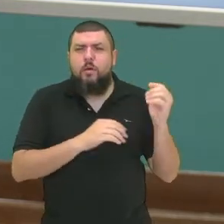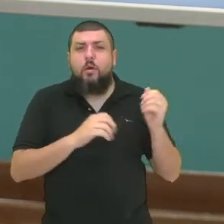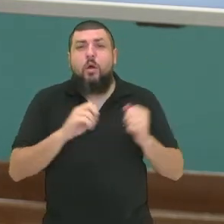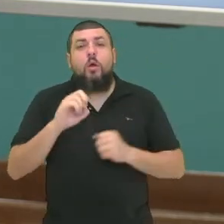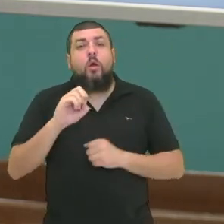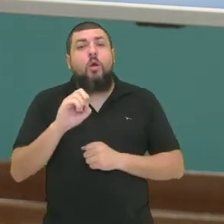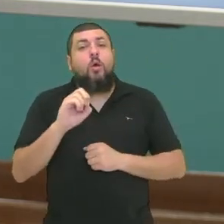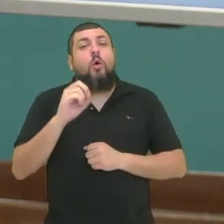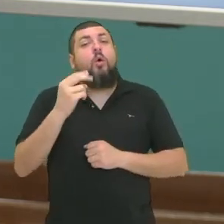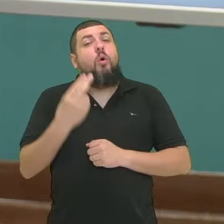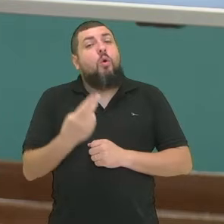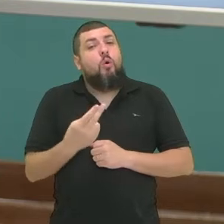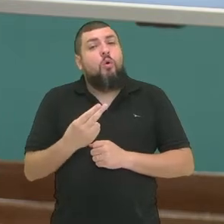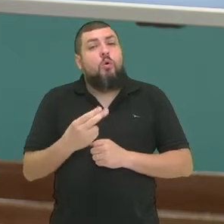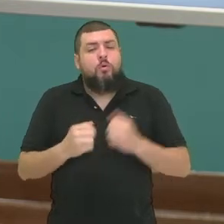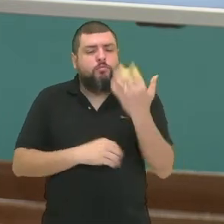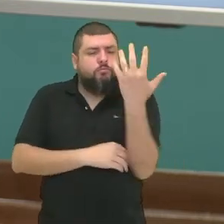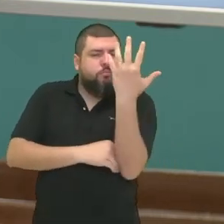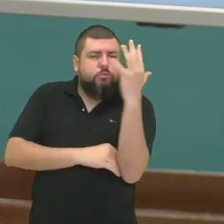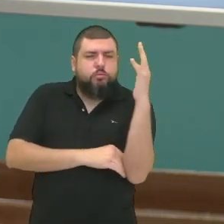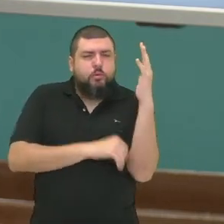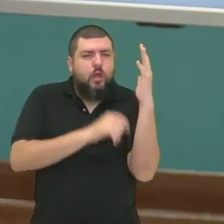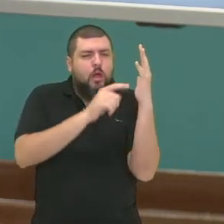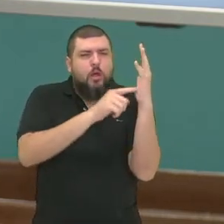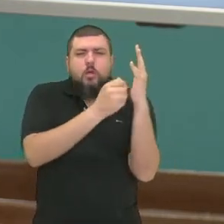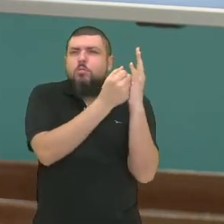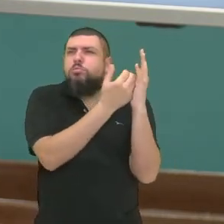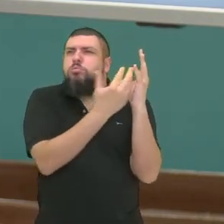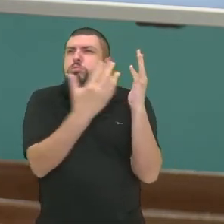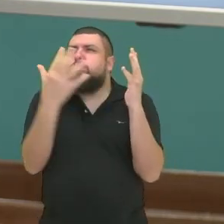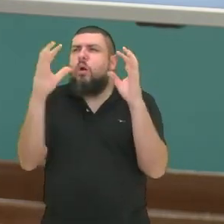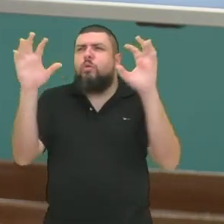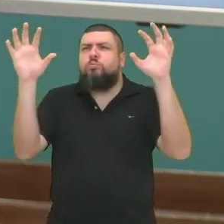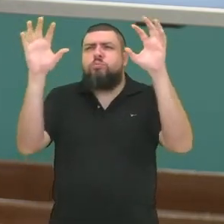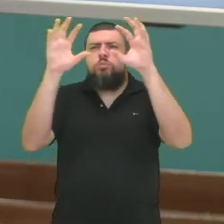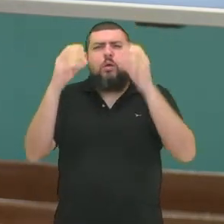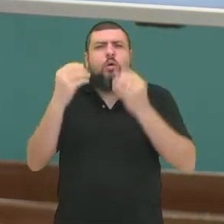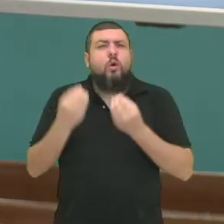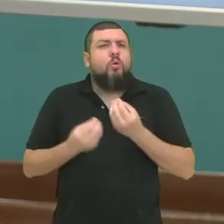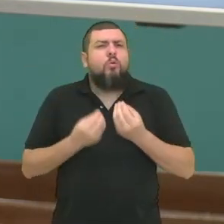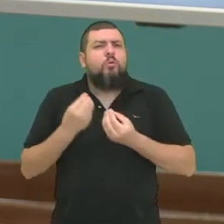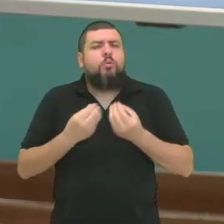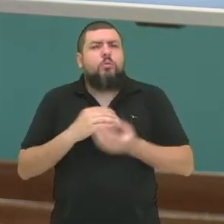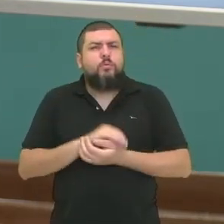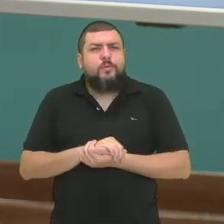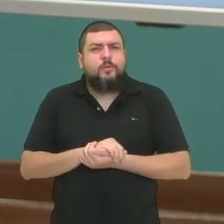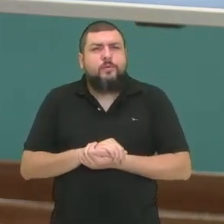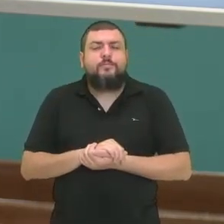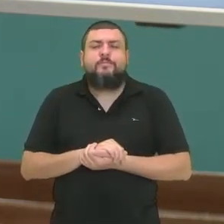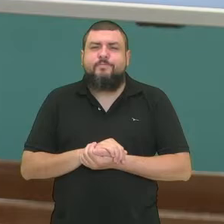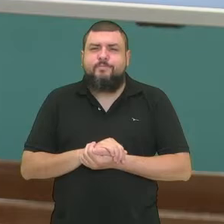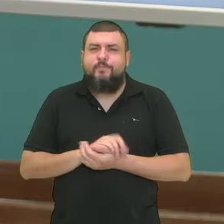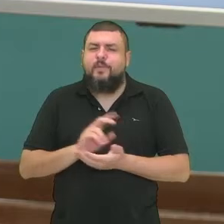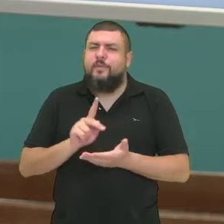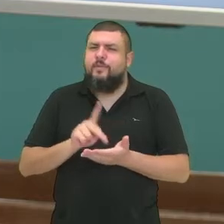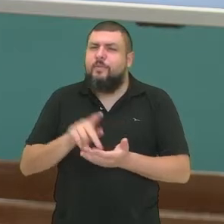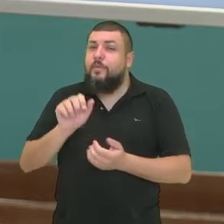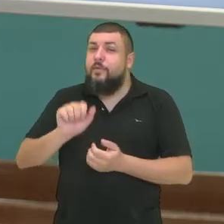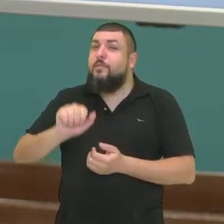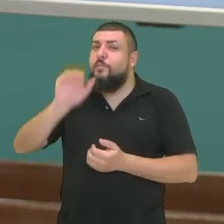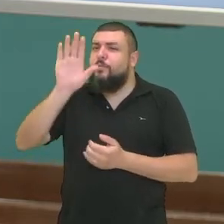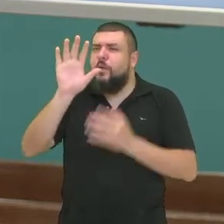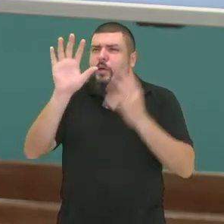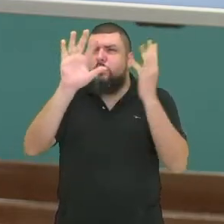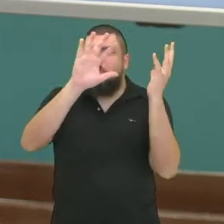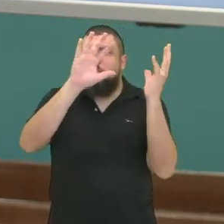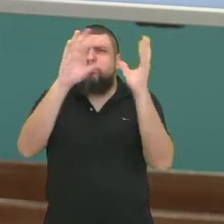vegetação ou as vegetações que influenciam na formação do clima? A resposta então é o seguinte: o clima é o que mais influencia. Então, o clima é